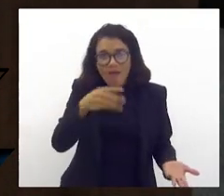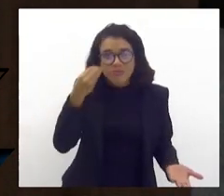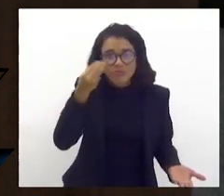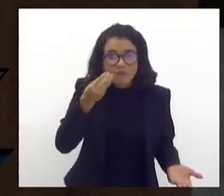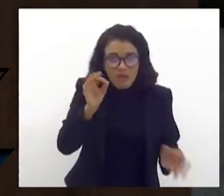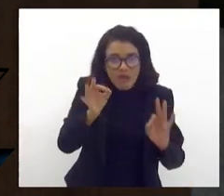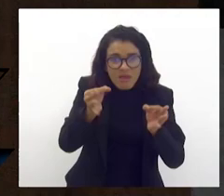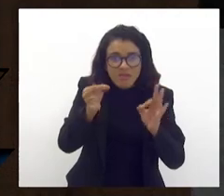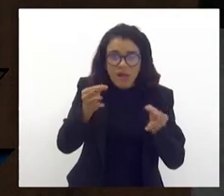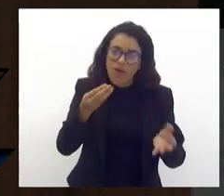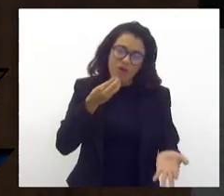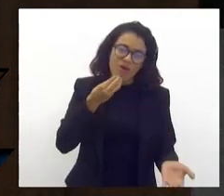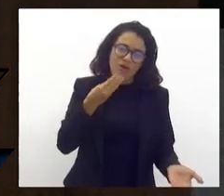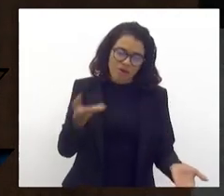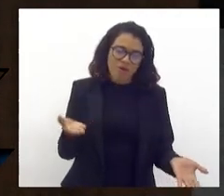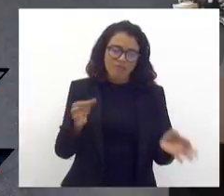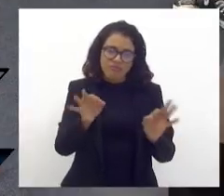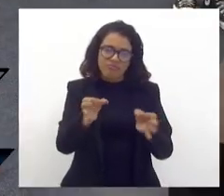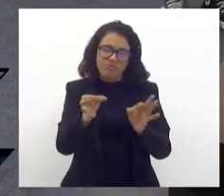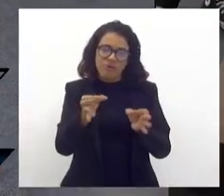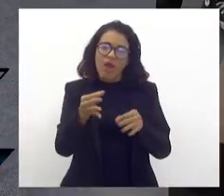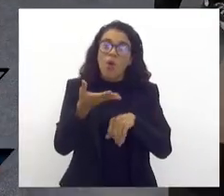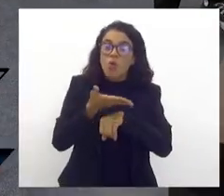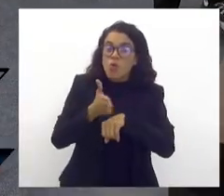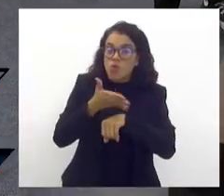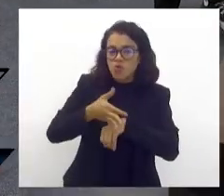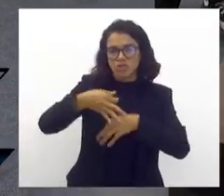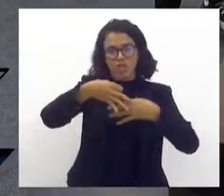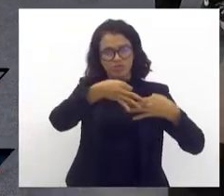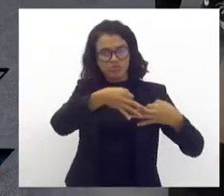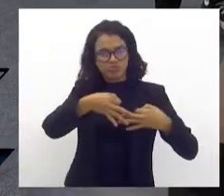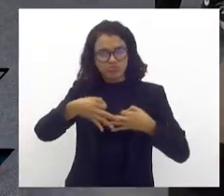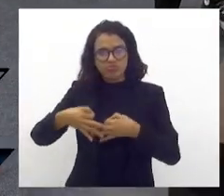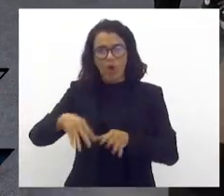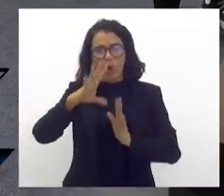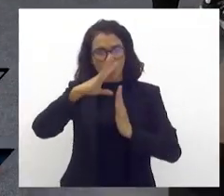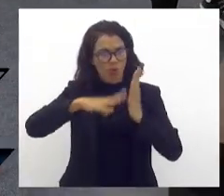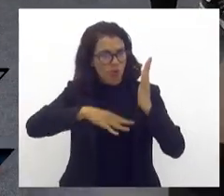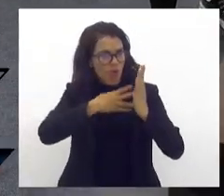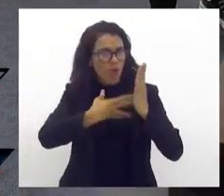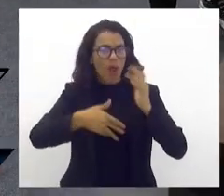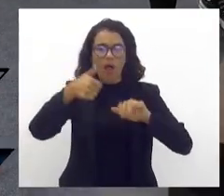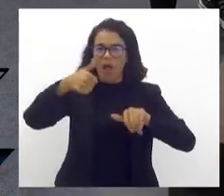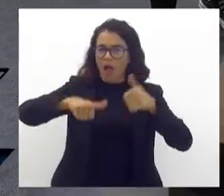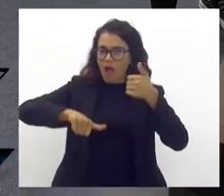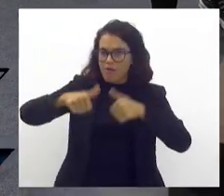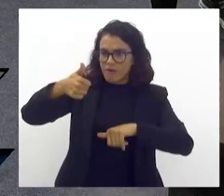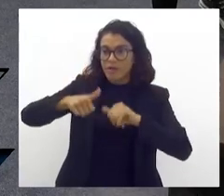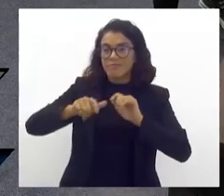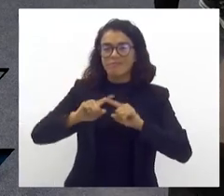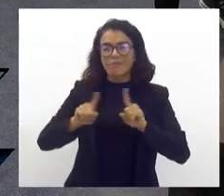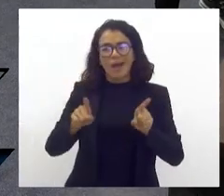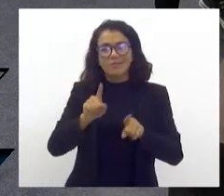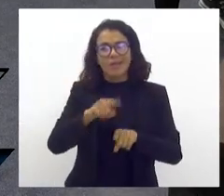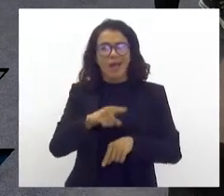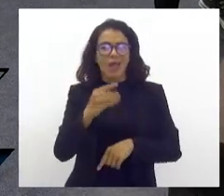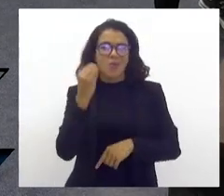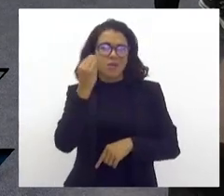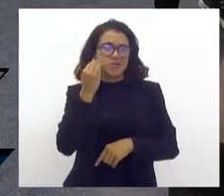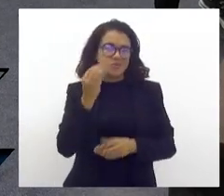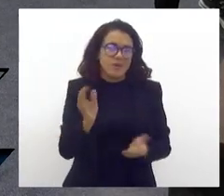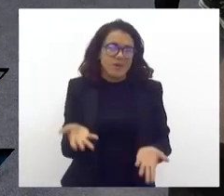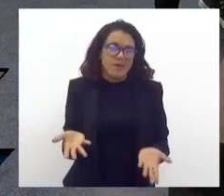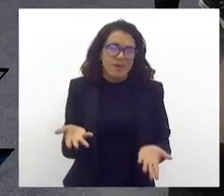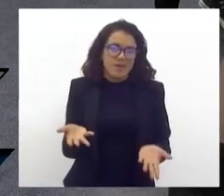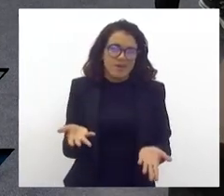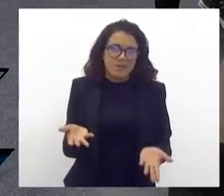experiência estágio? Claro que é. Claro, tem que ser um estágio reconhecido, né, avaliado. Mas, dito isso, é claro que é uma experiência.